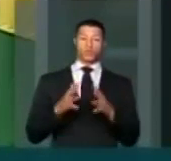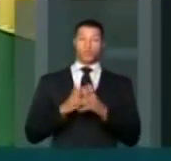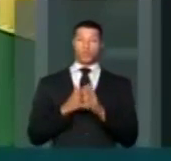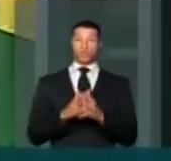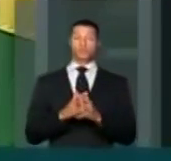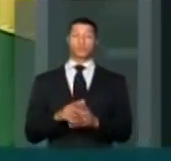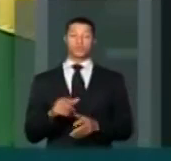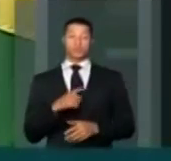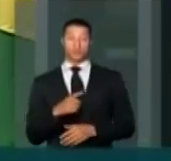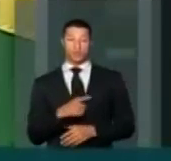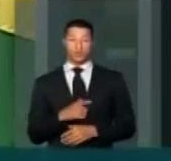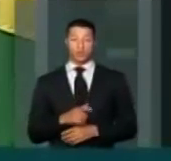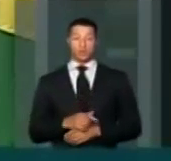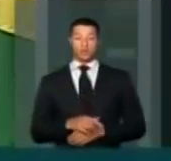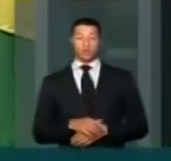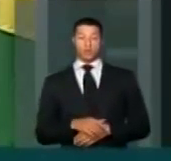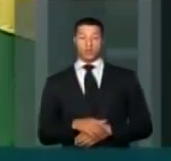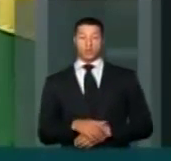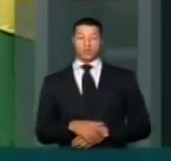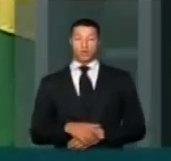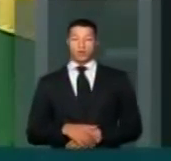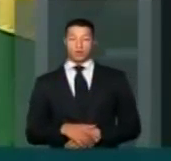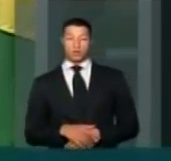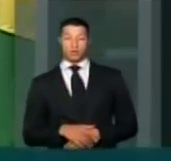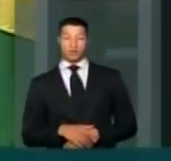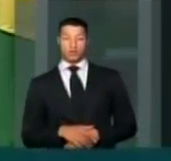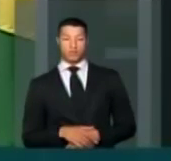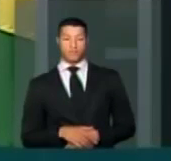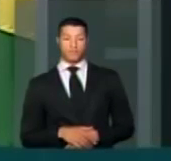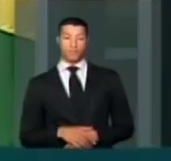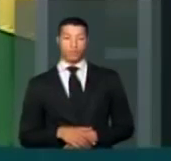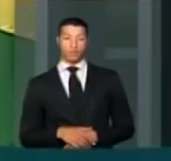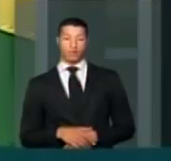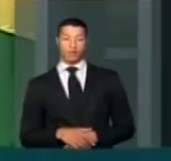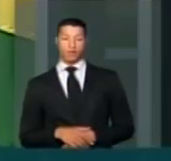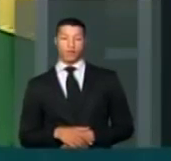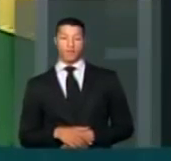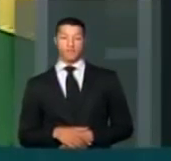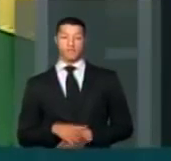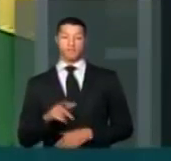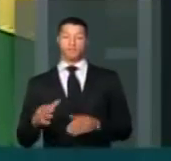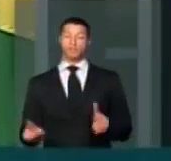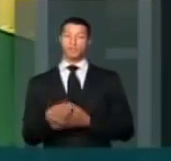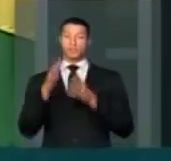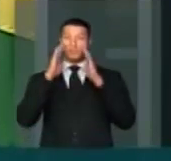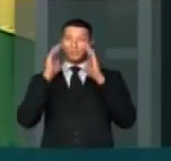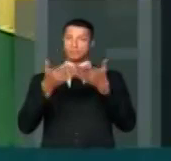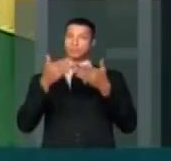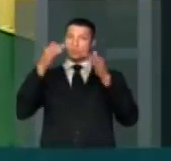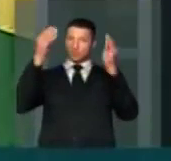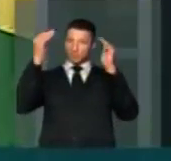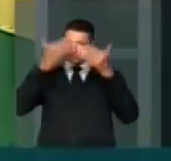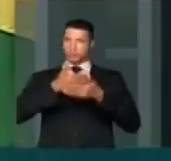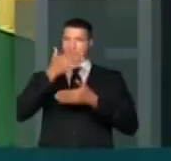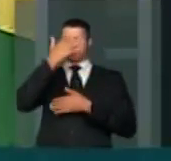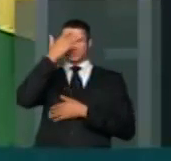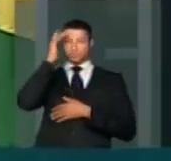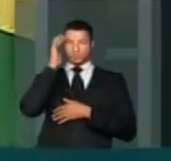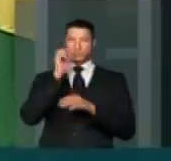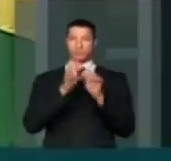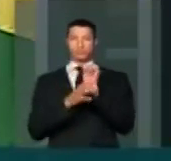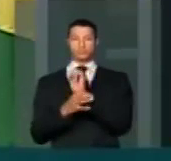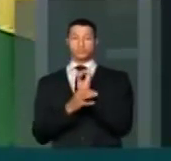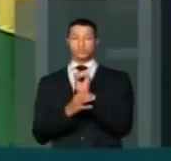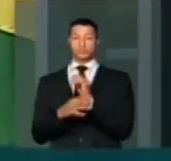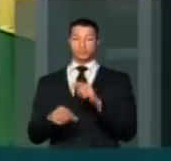que o gerou, privilegiando o rito em prejuízo da essência. E a essência aqui é o foco objetivo nas pessoas, na